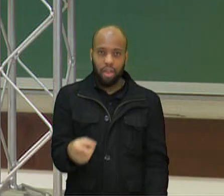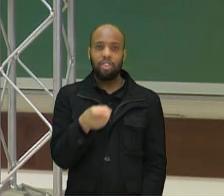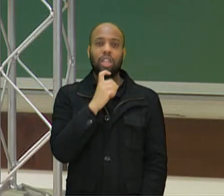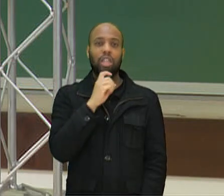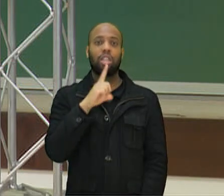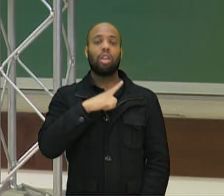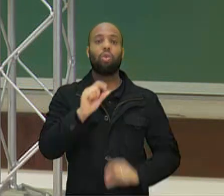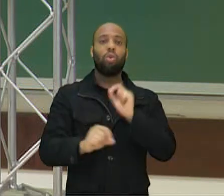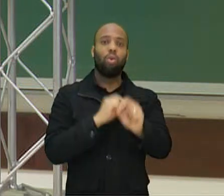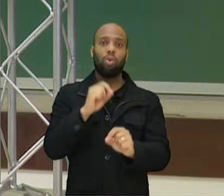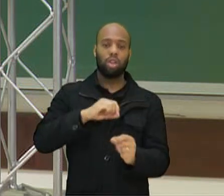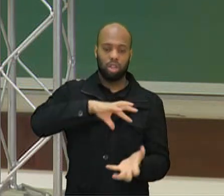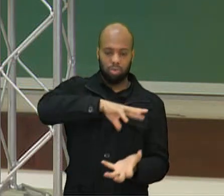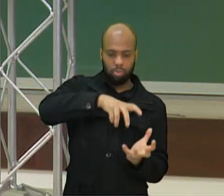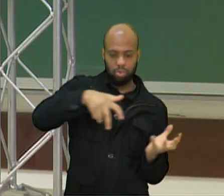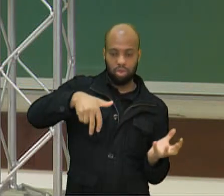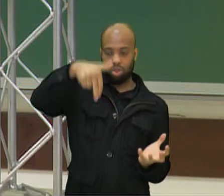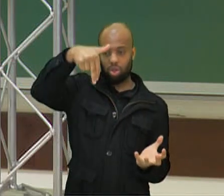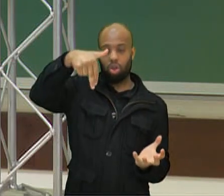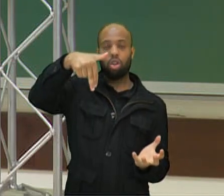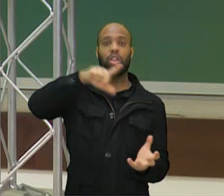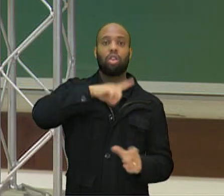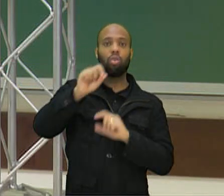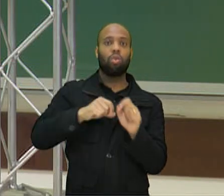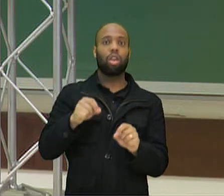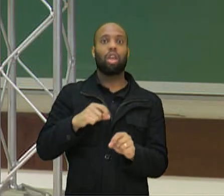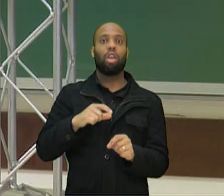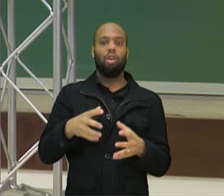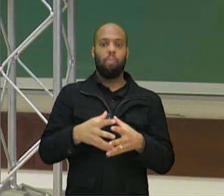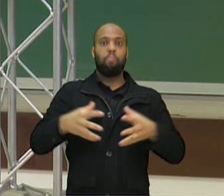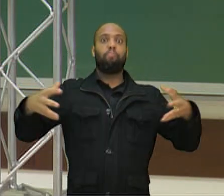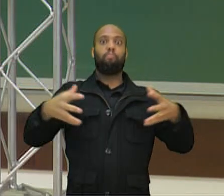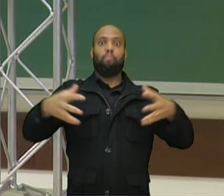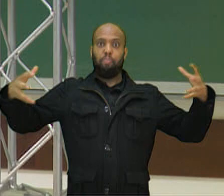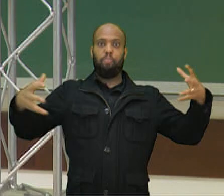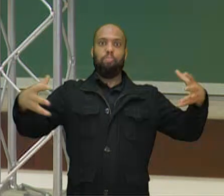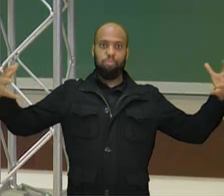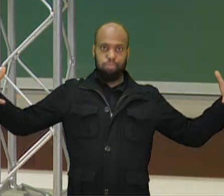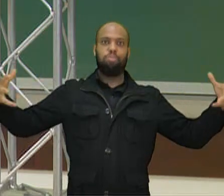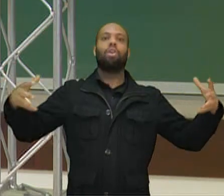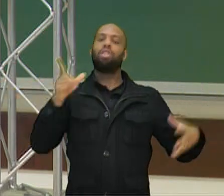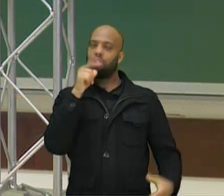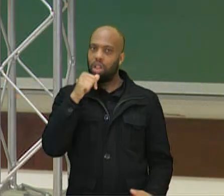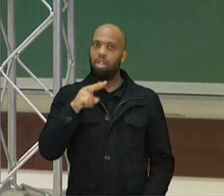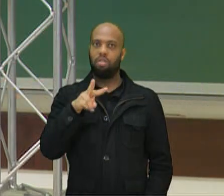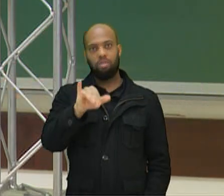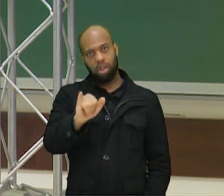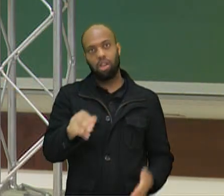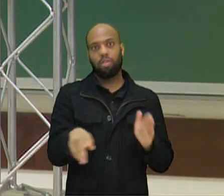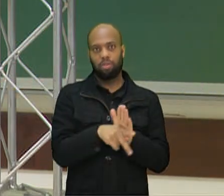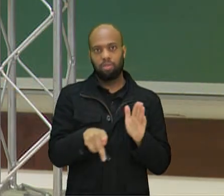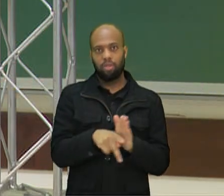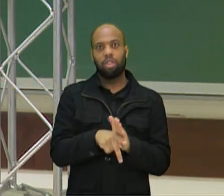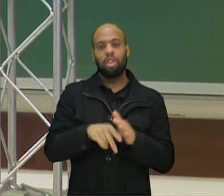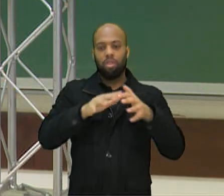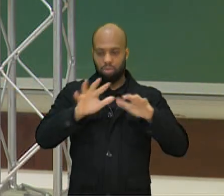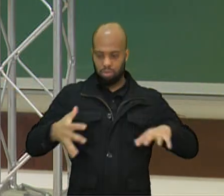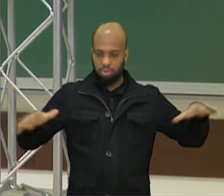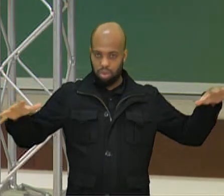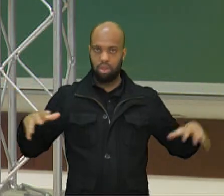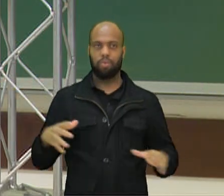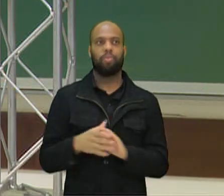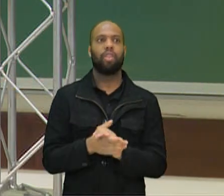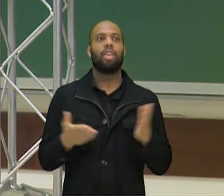teremos no polo norte do nosso planeta um grande oceano, todo ele sendo um oceano. Já no